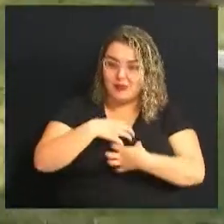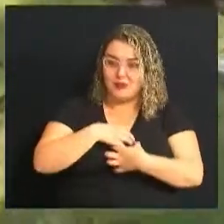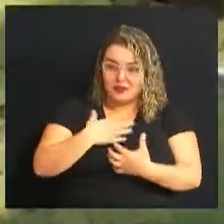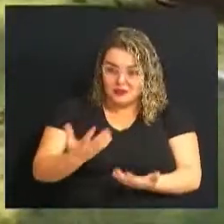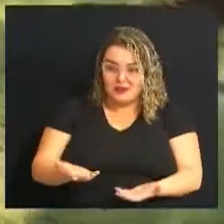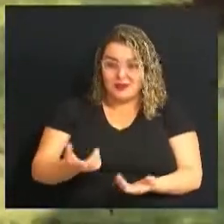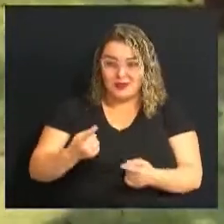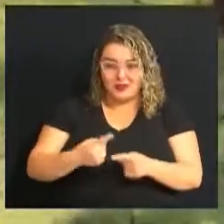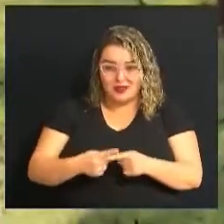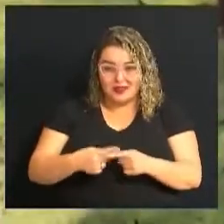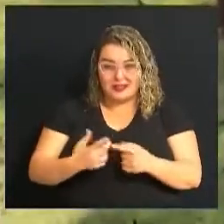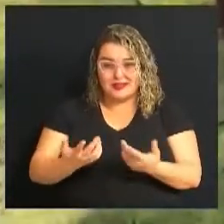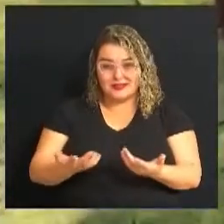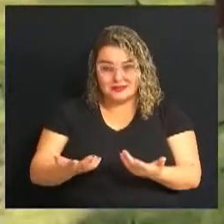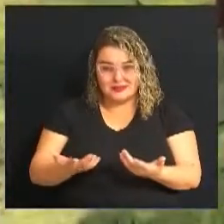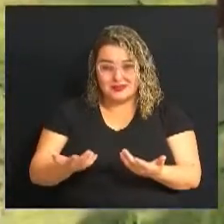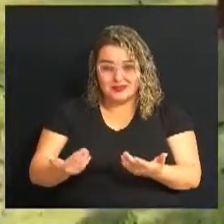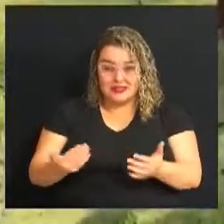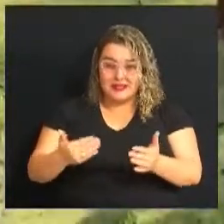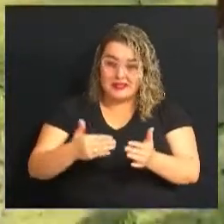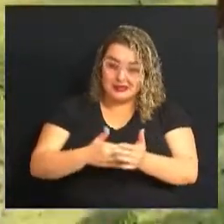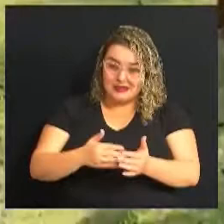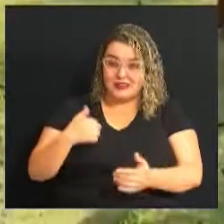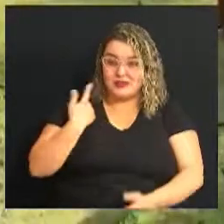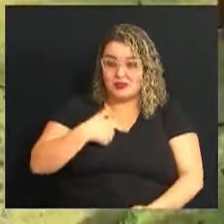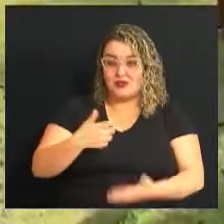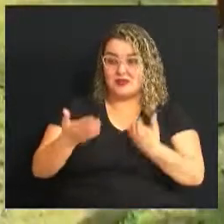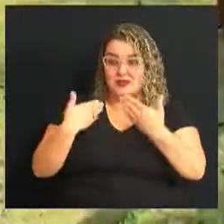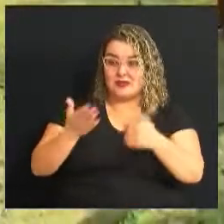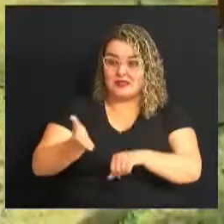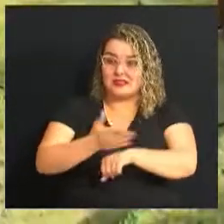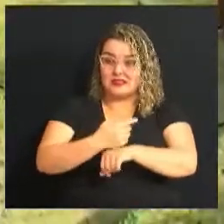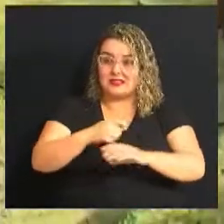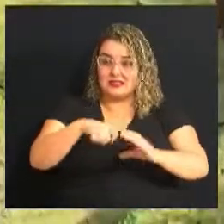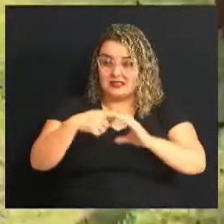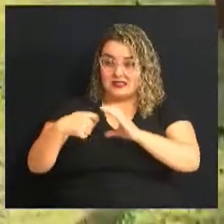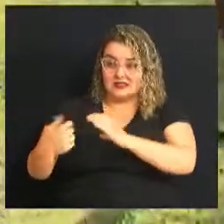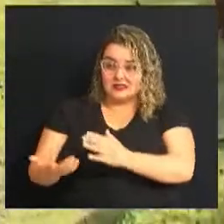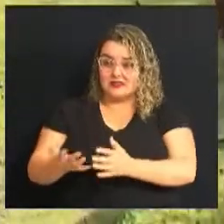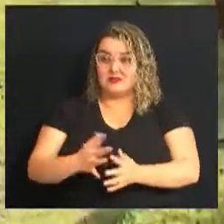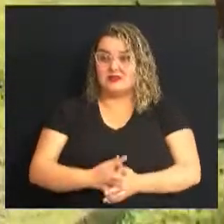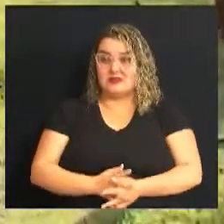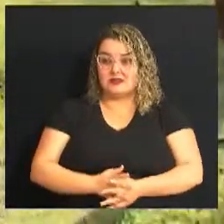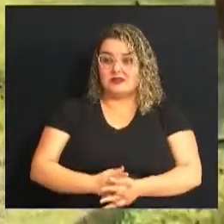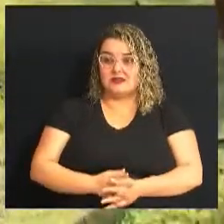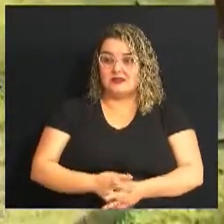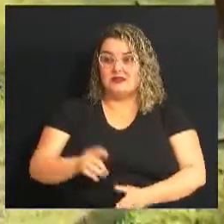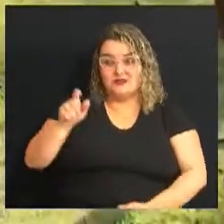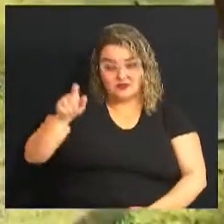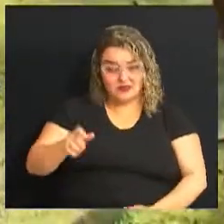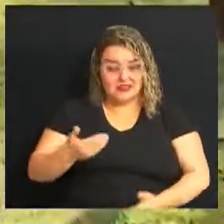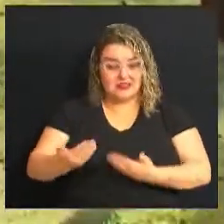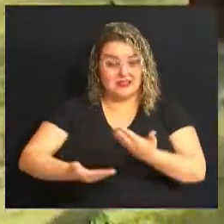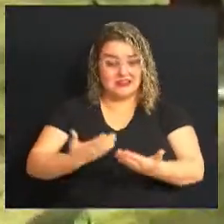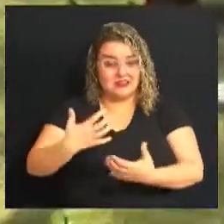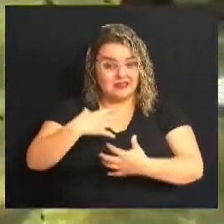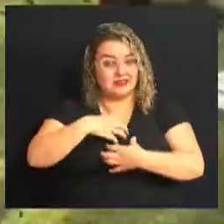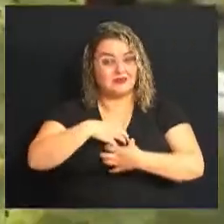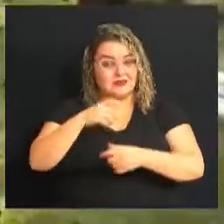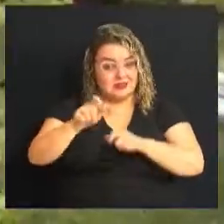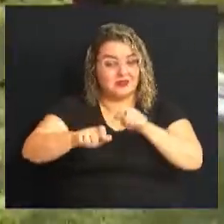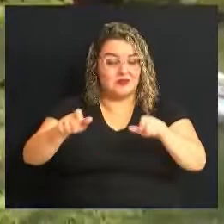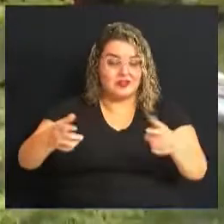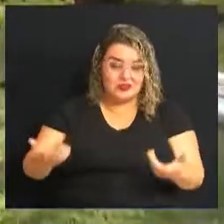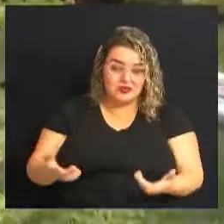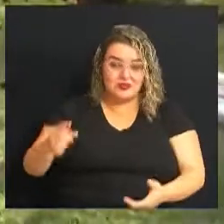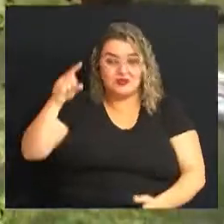Porque até nós estávamos conversando antes do início aqui da gravação, você lida com o sentimento das pessoas. Sim. Todos